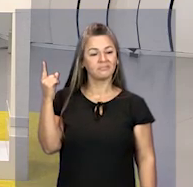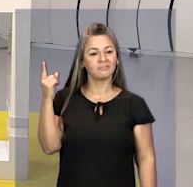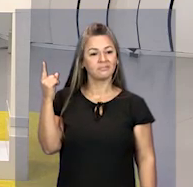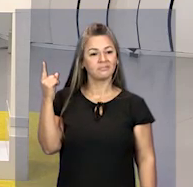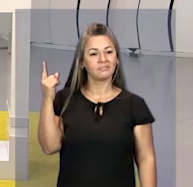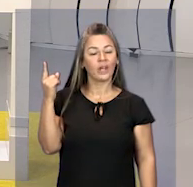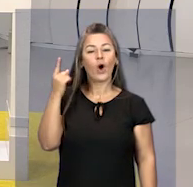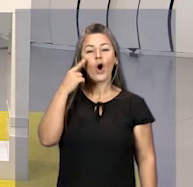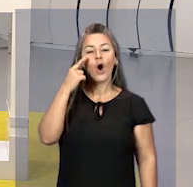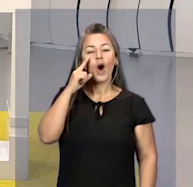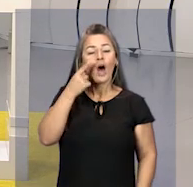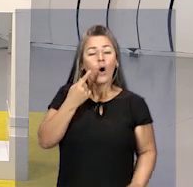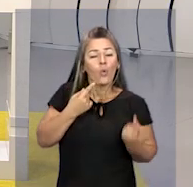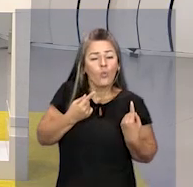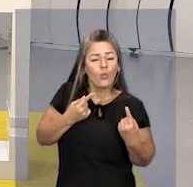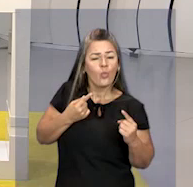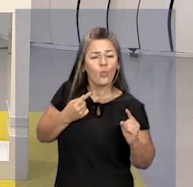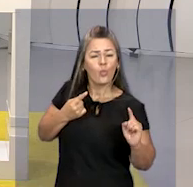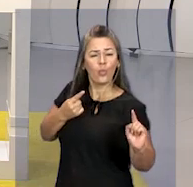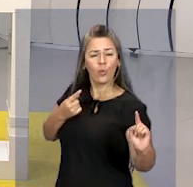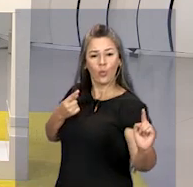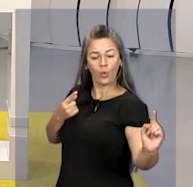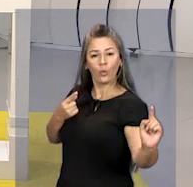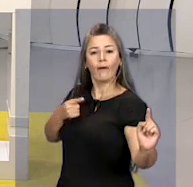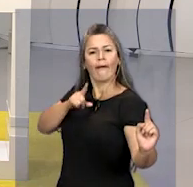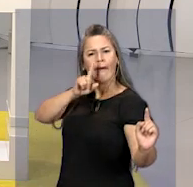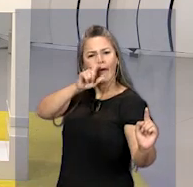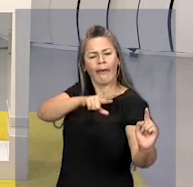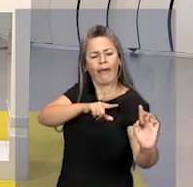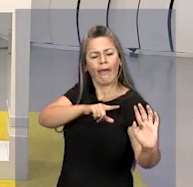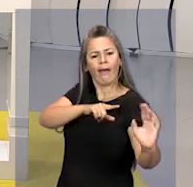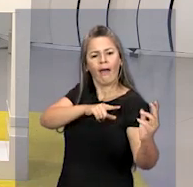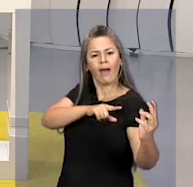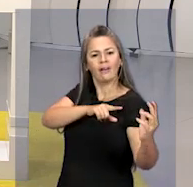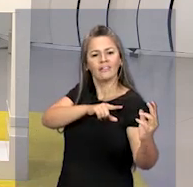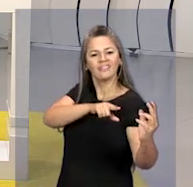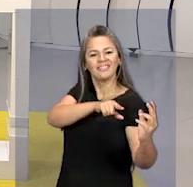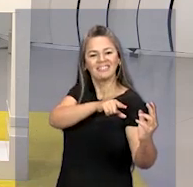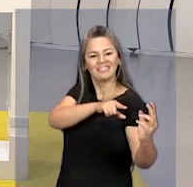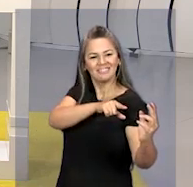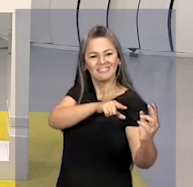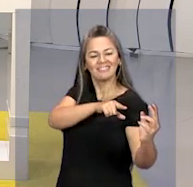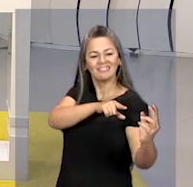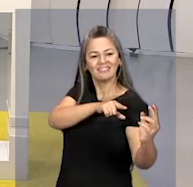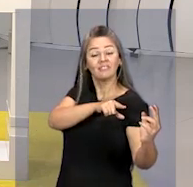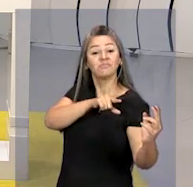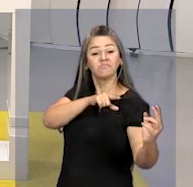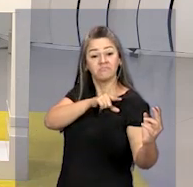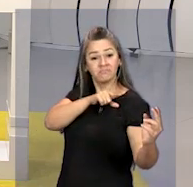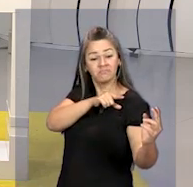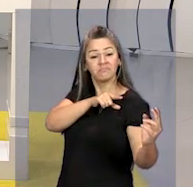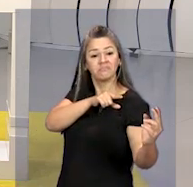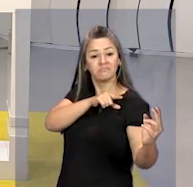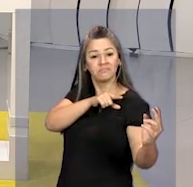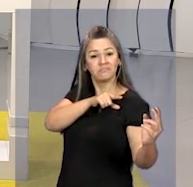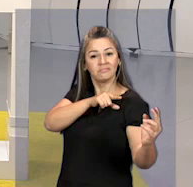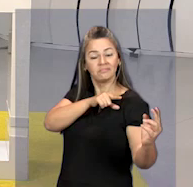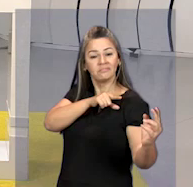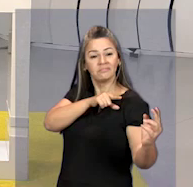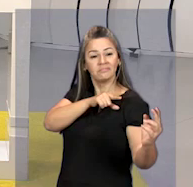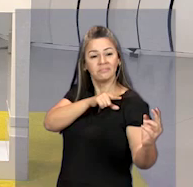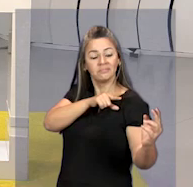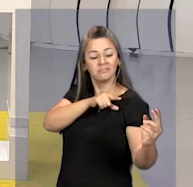que aquele último ponto também é uma árvore, sim ou não? Se eu tenho uma árvore no último ponto, eu tenho